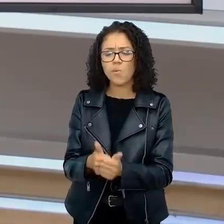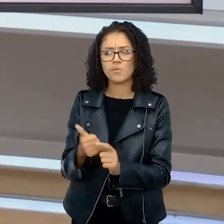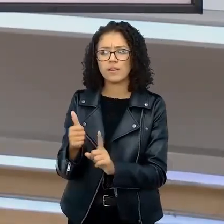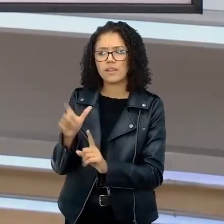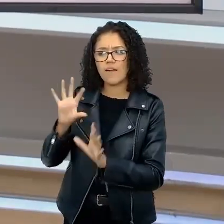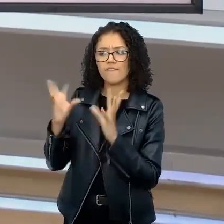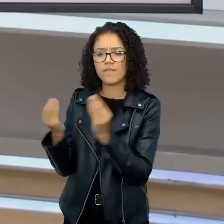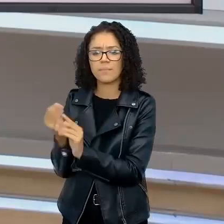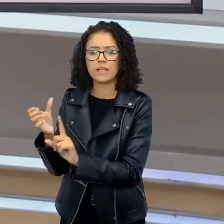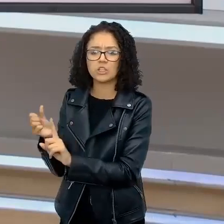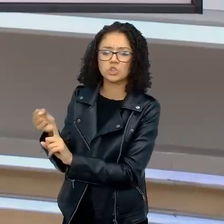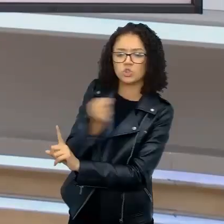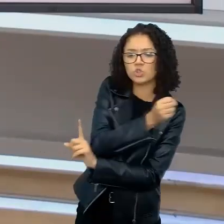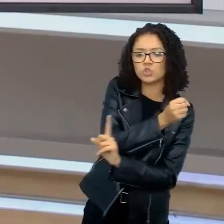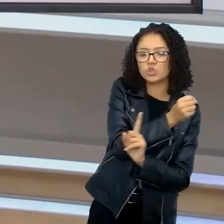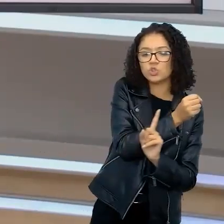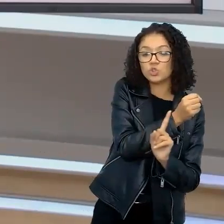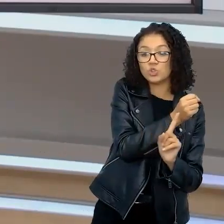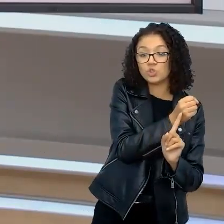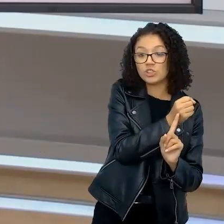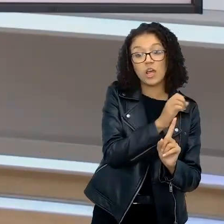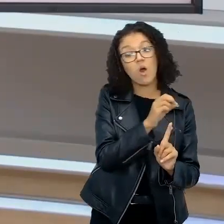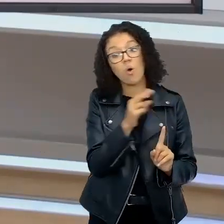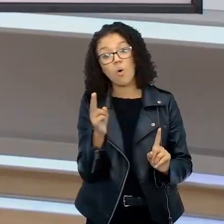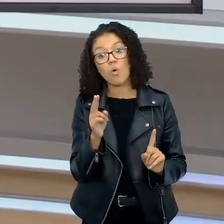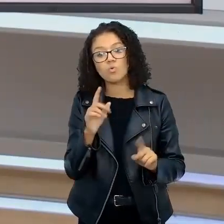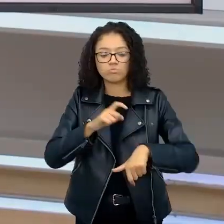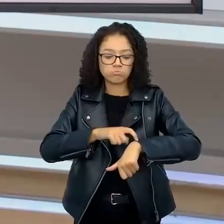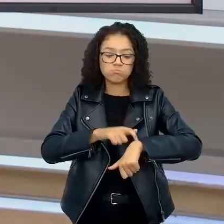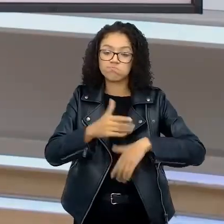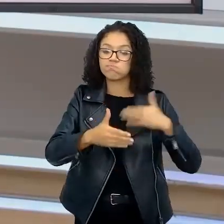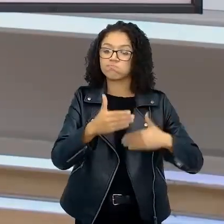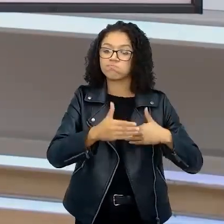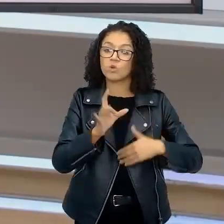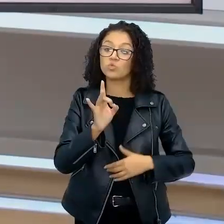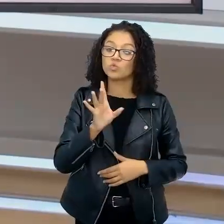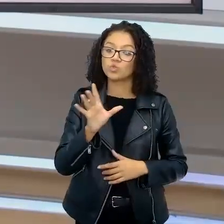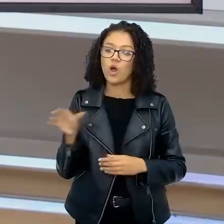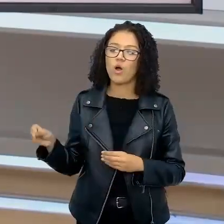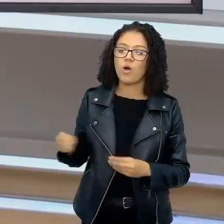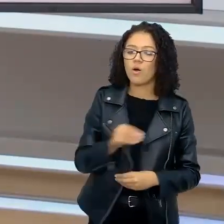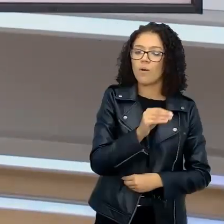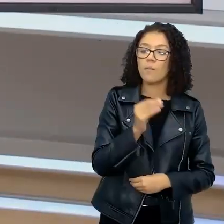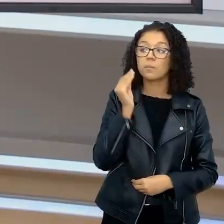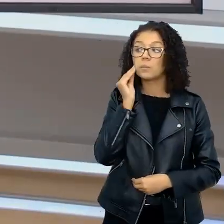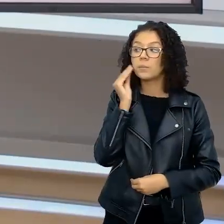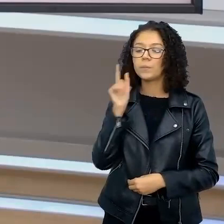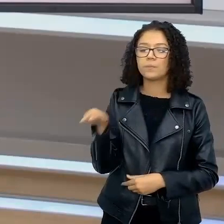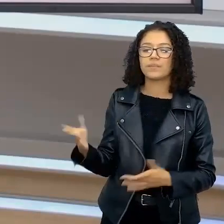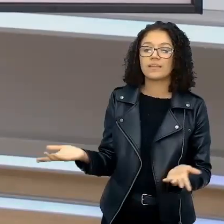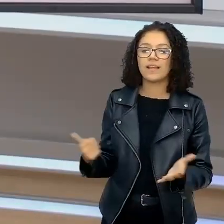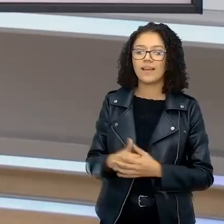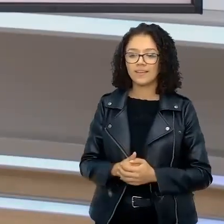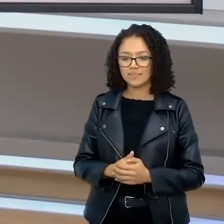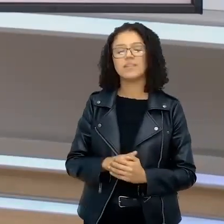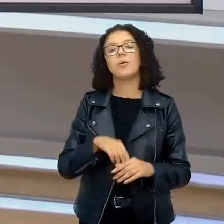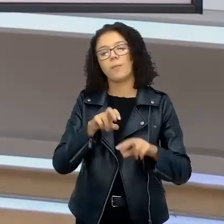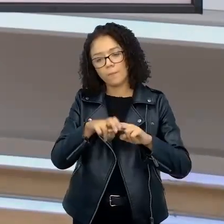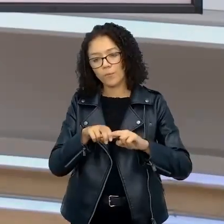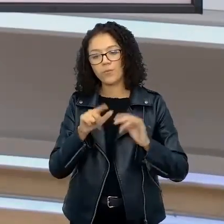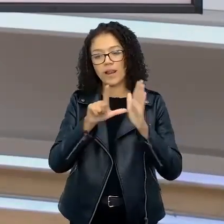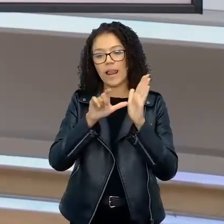família, se é um acolhimento provisório, né? Então o sistema de justiça entra nesse acompanhamento, além, né, de